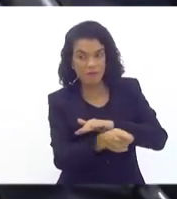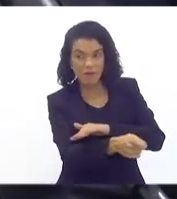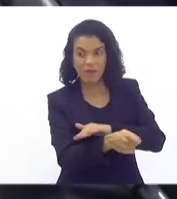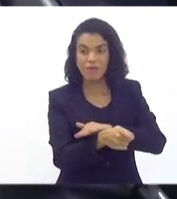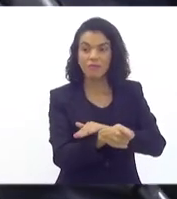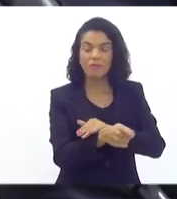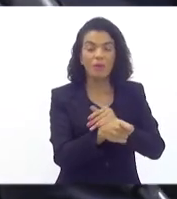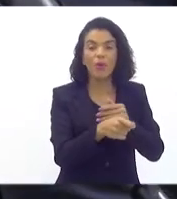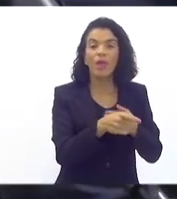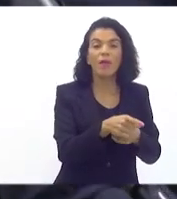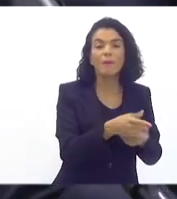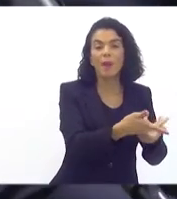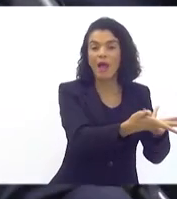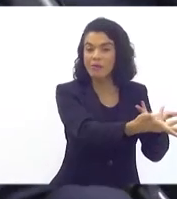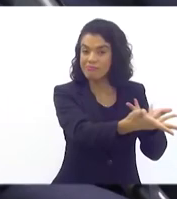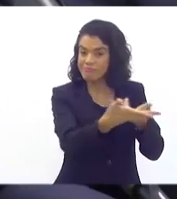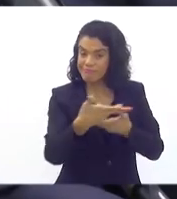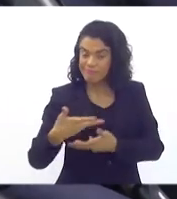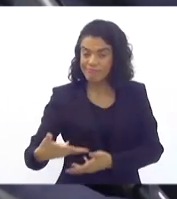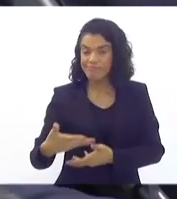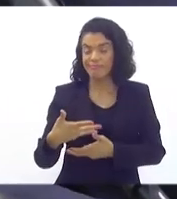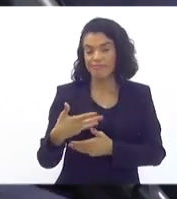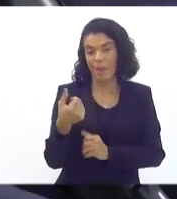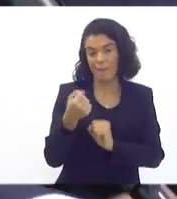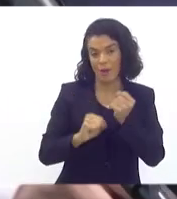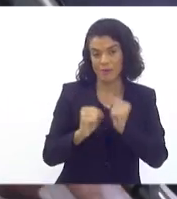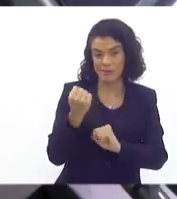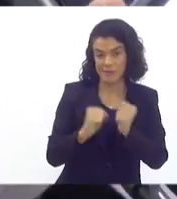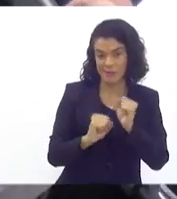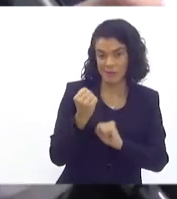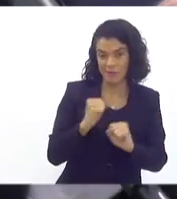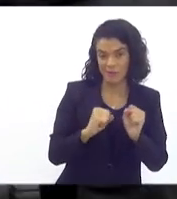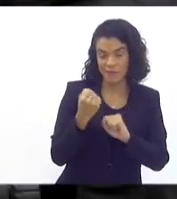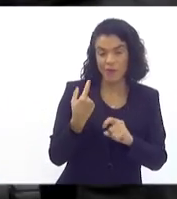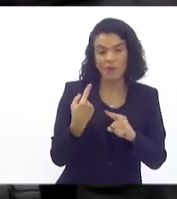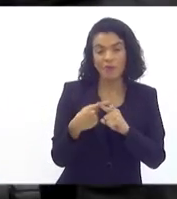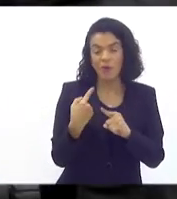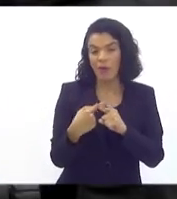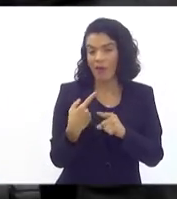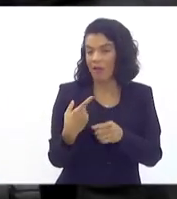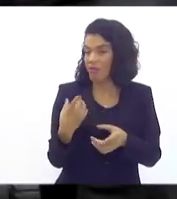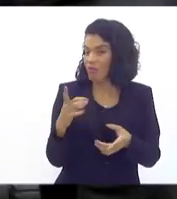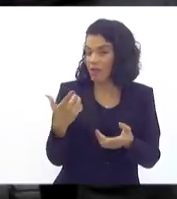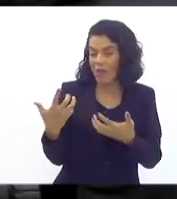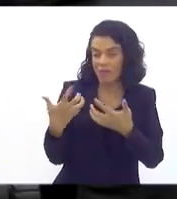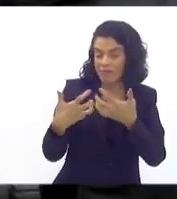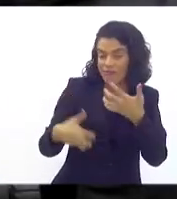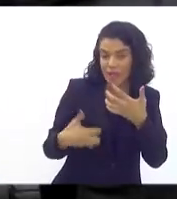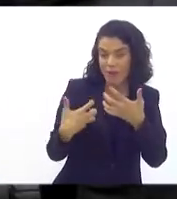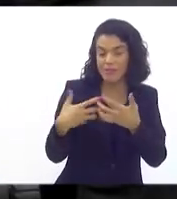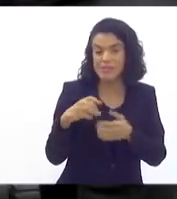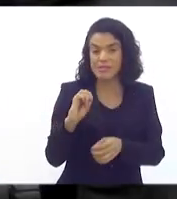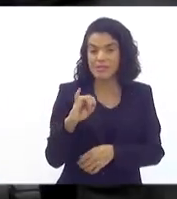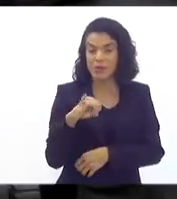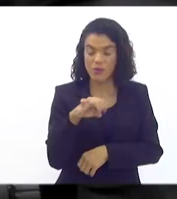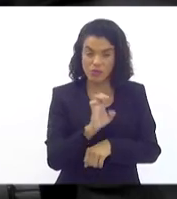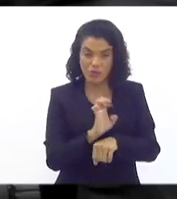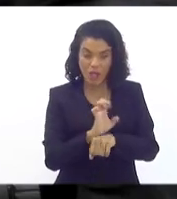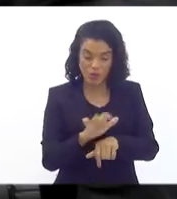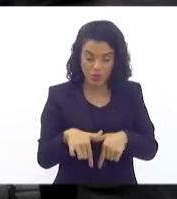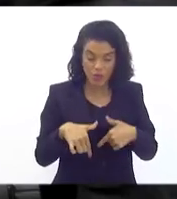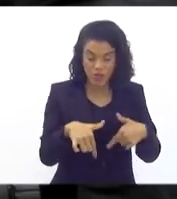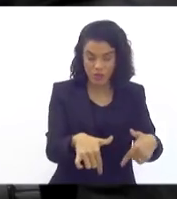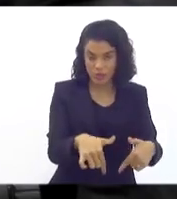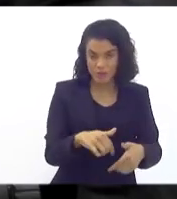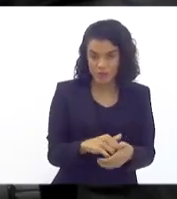atrair esse mercado porque nós temos aqui a produção Então seria uma incoerência do nosso Estado a gente não não agir nesse sentido